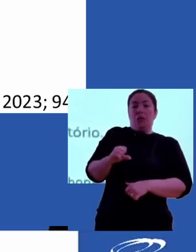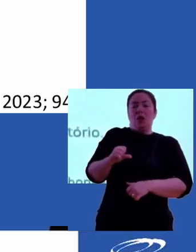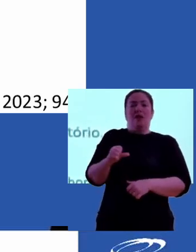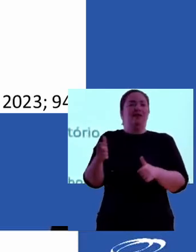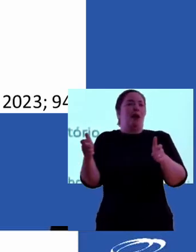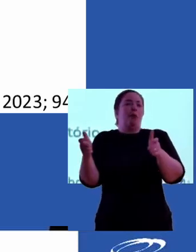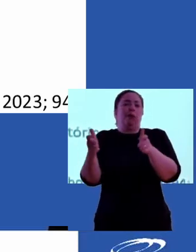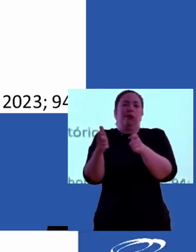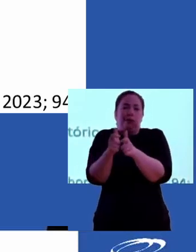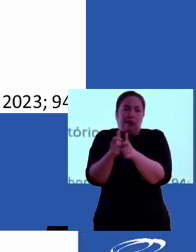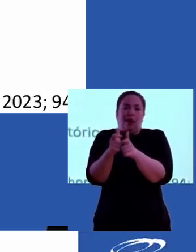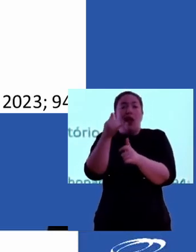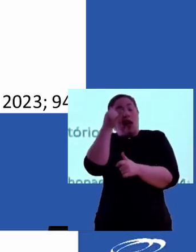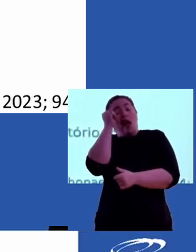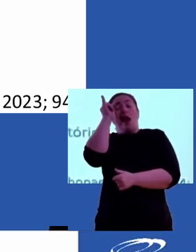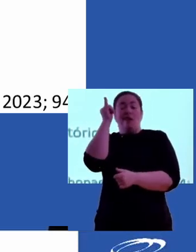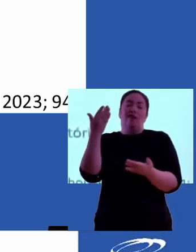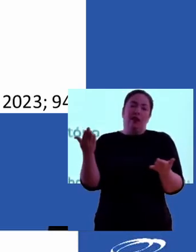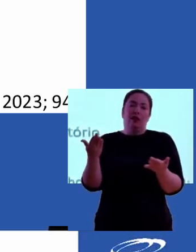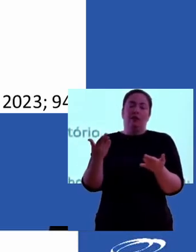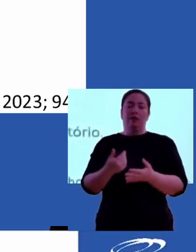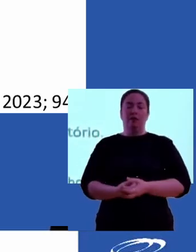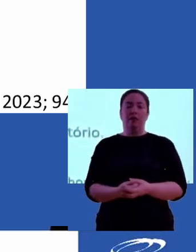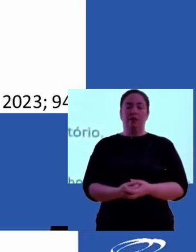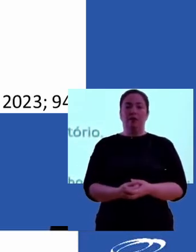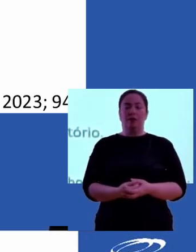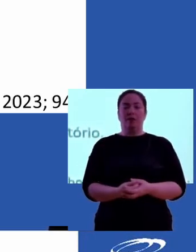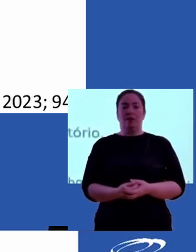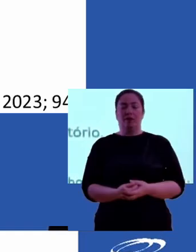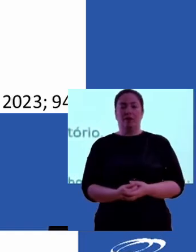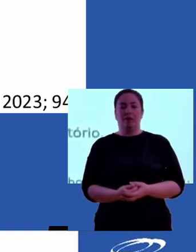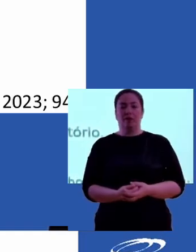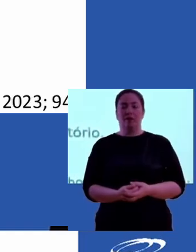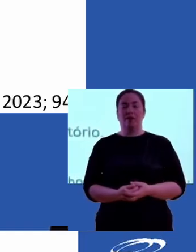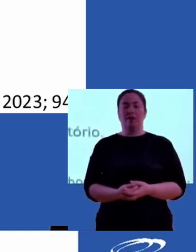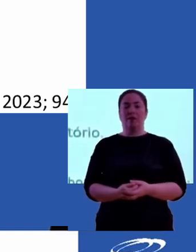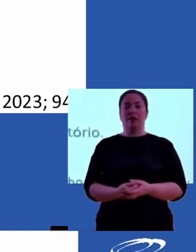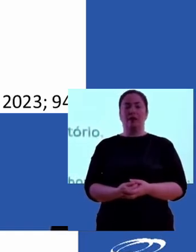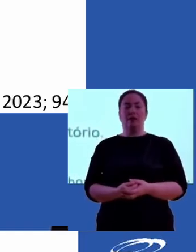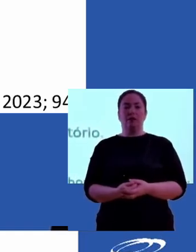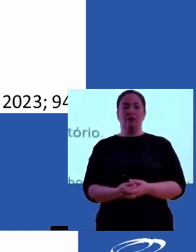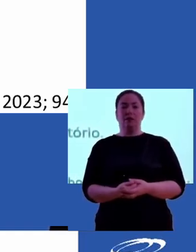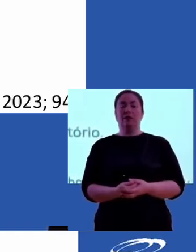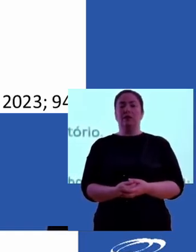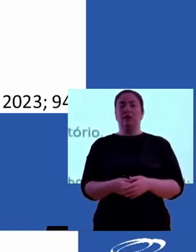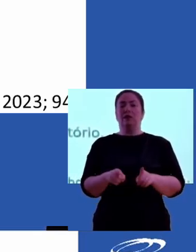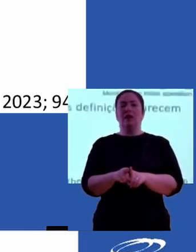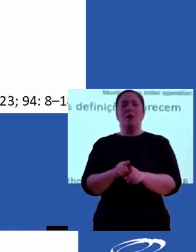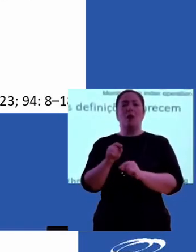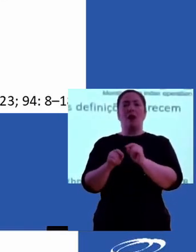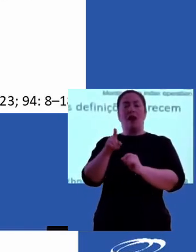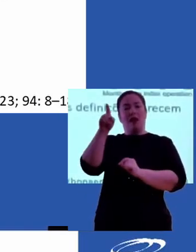pelo EBGIS do que pelo Consenso Internacional, uma definição mais sensível para o EBGIS e mais precisa no